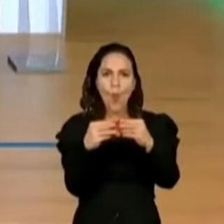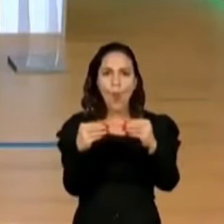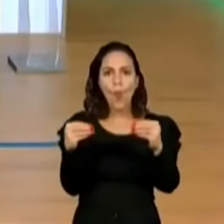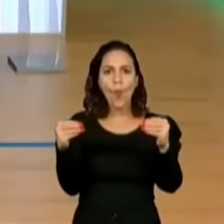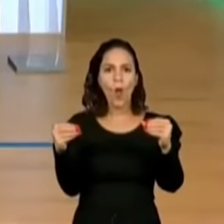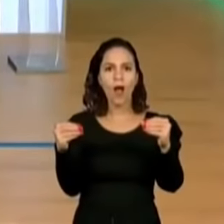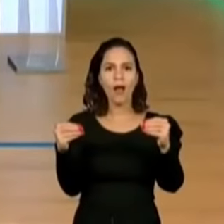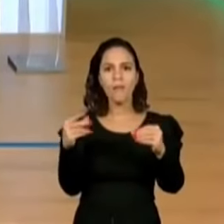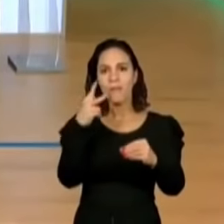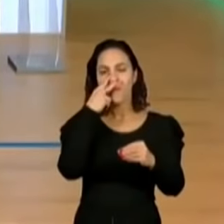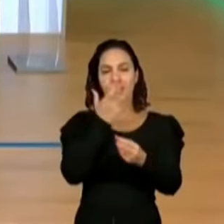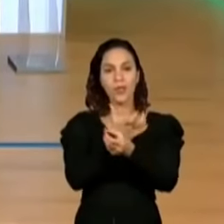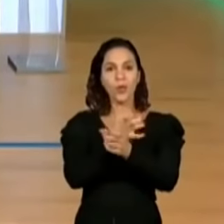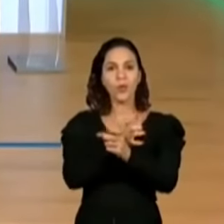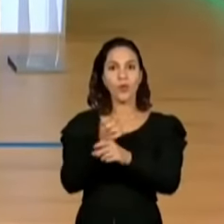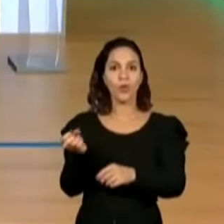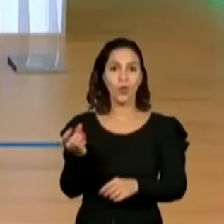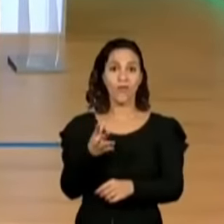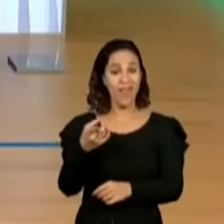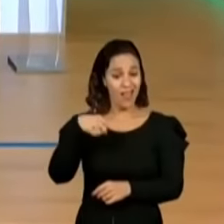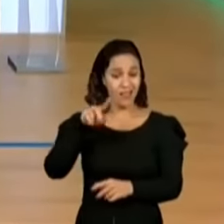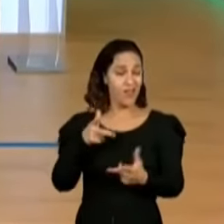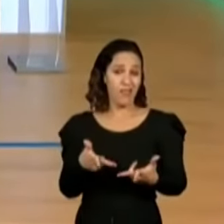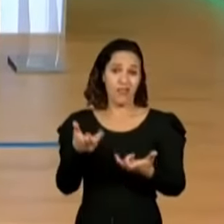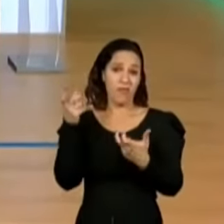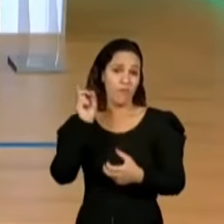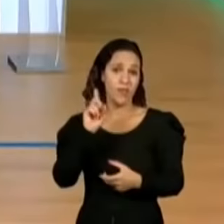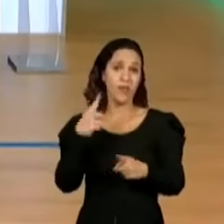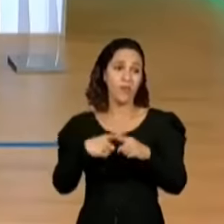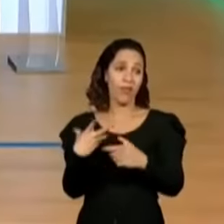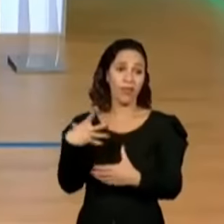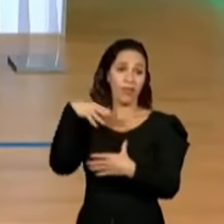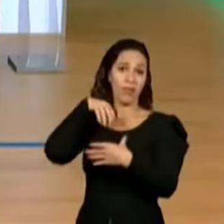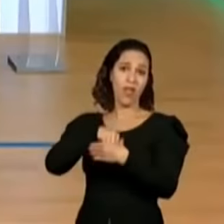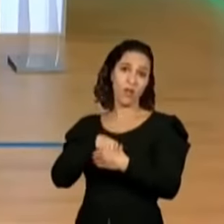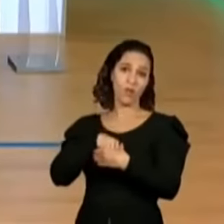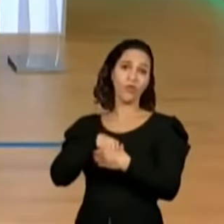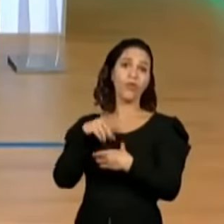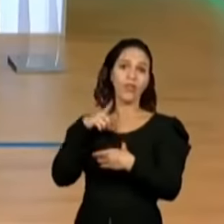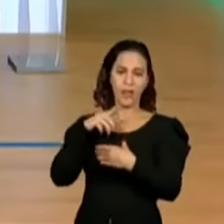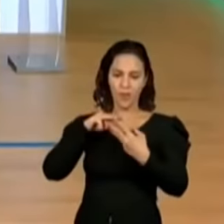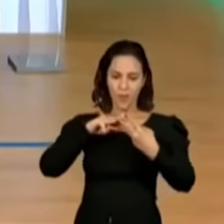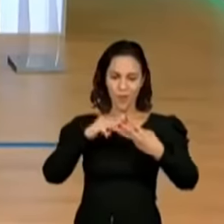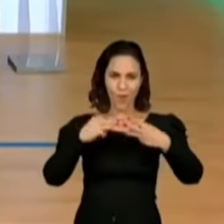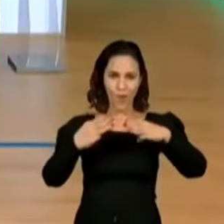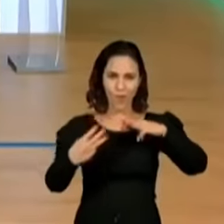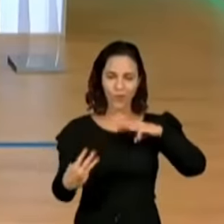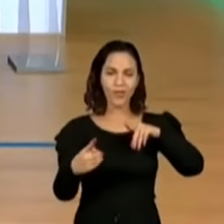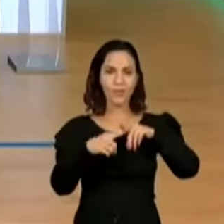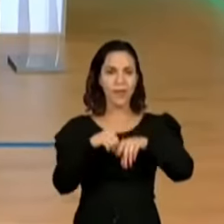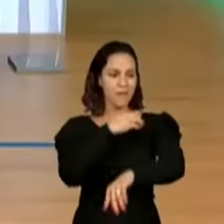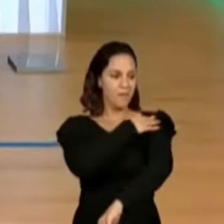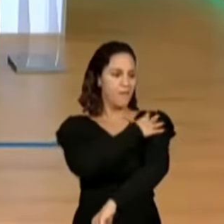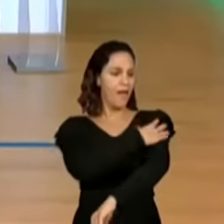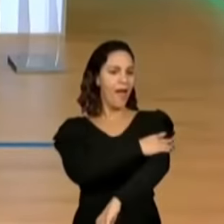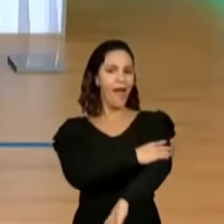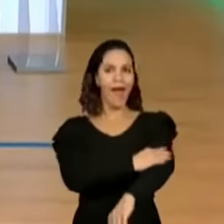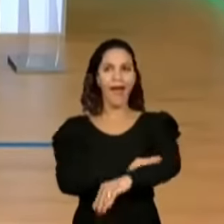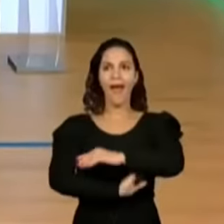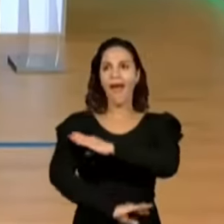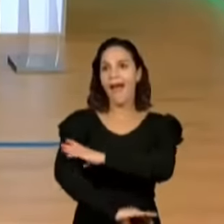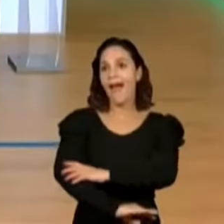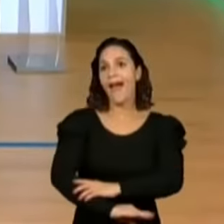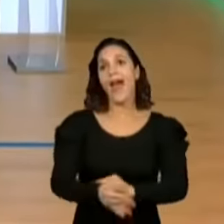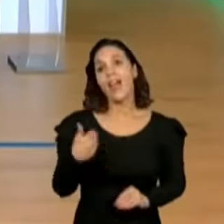porque os ossos são uma estrutura interna, estão cobertos por músculos e pela nossa pele, que é o maior órgão